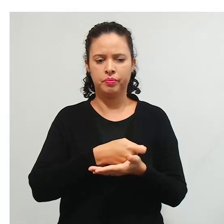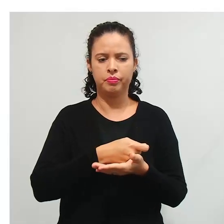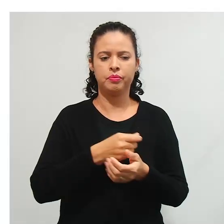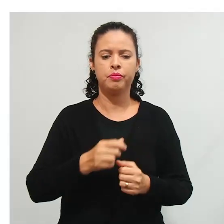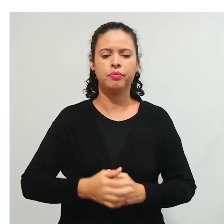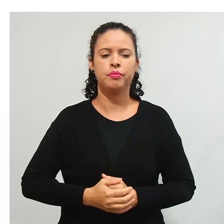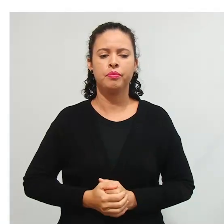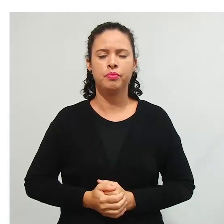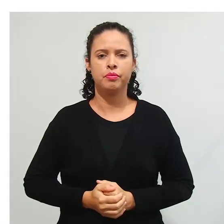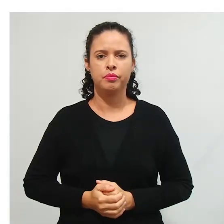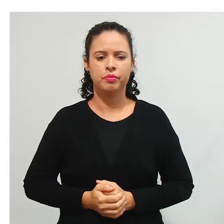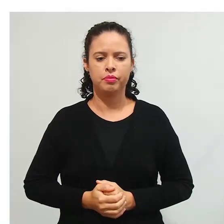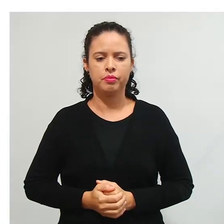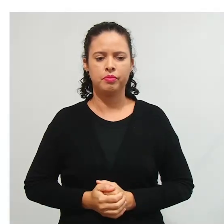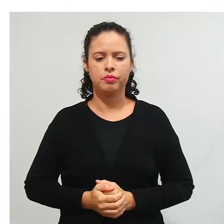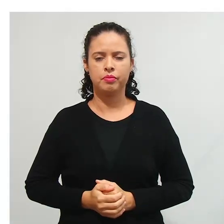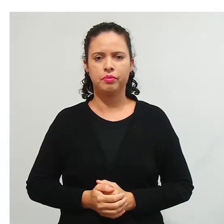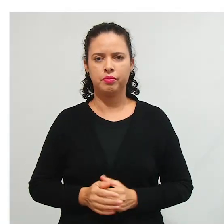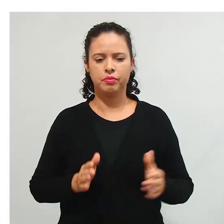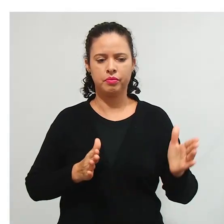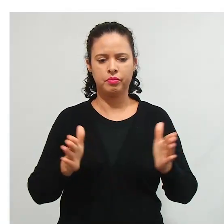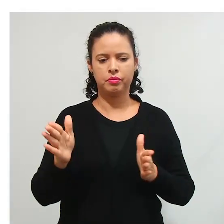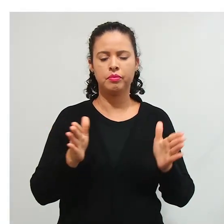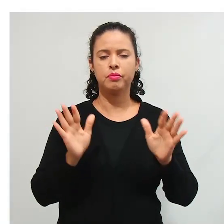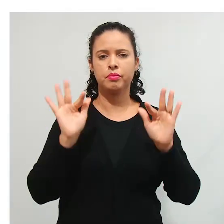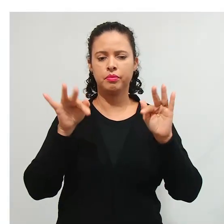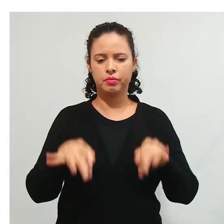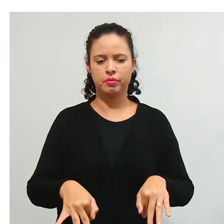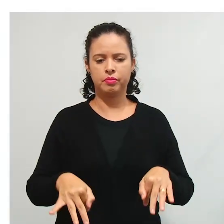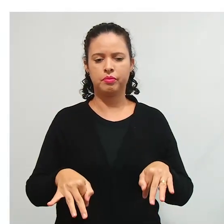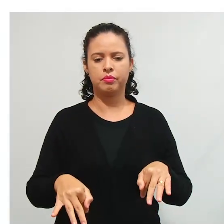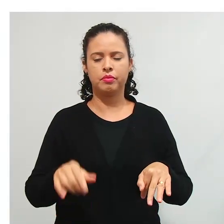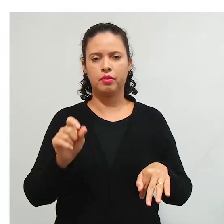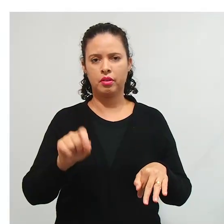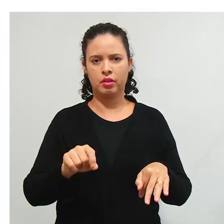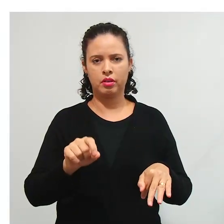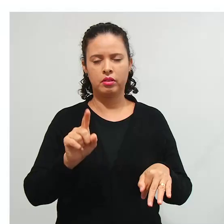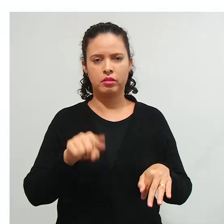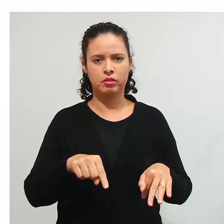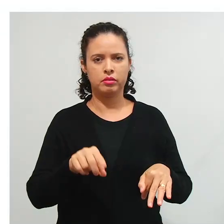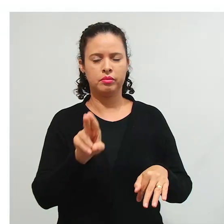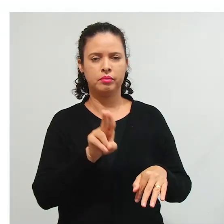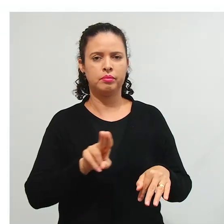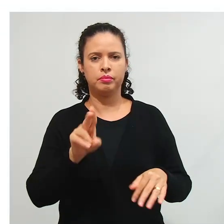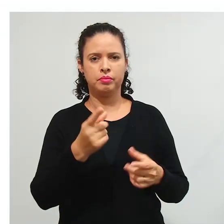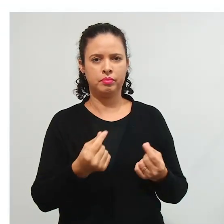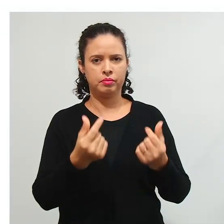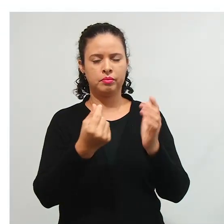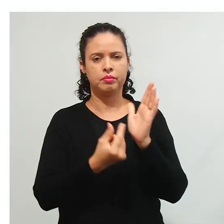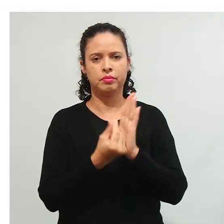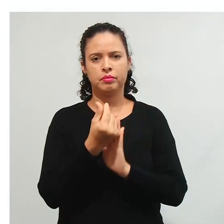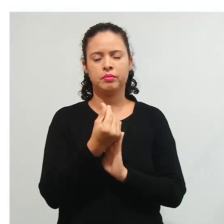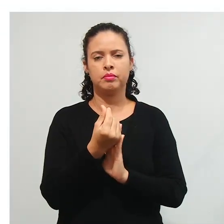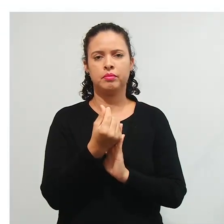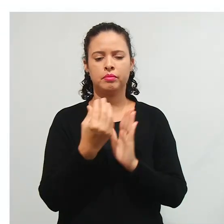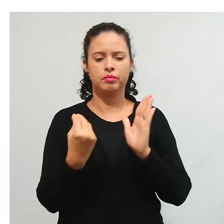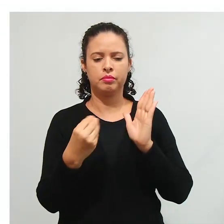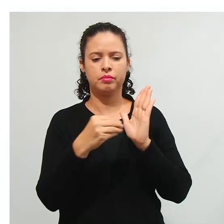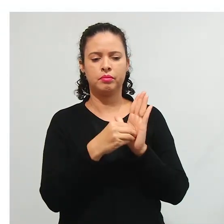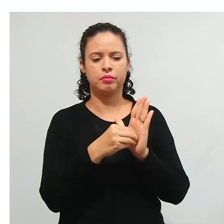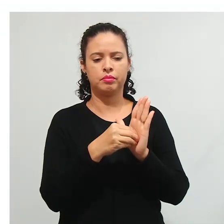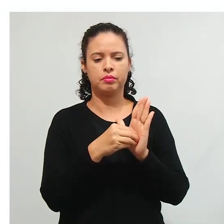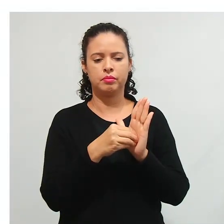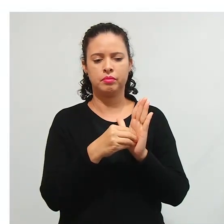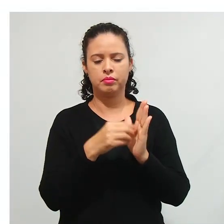pagamento? É o estágio final da execução da despesa orçamentária. Então, ela está prevista onde?